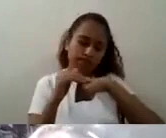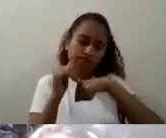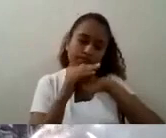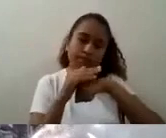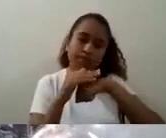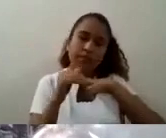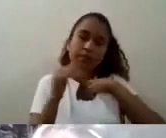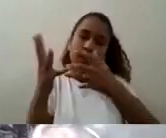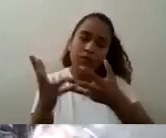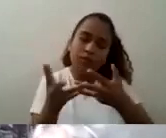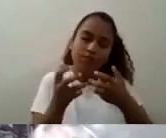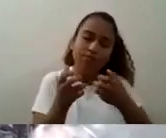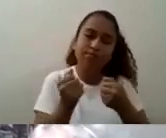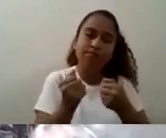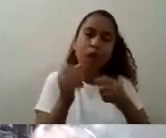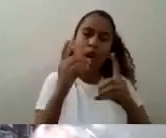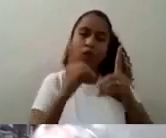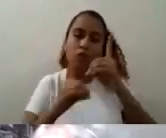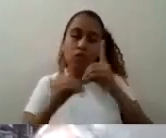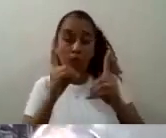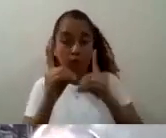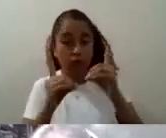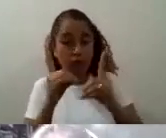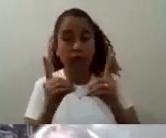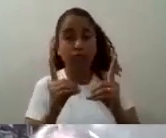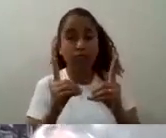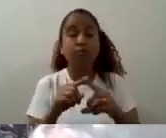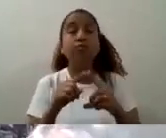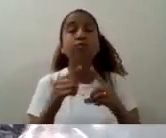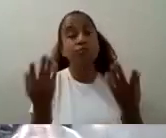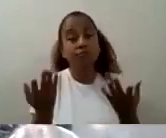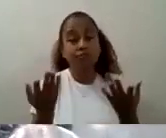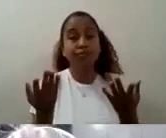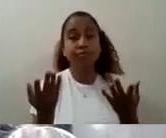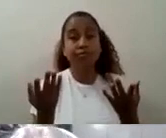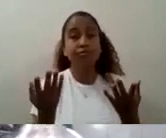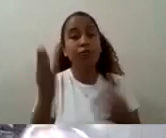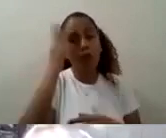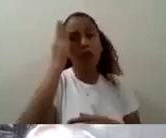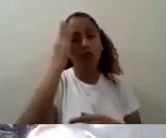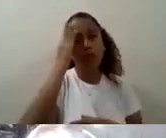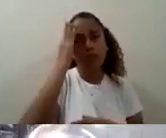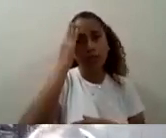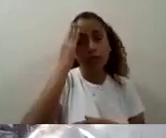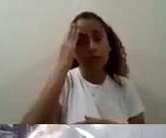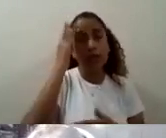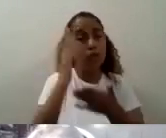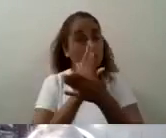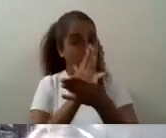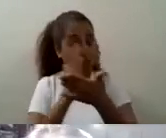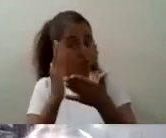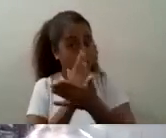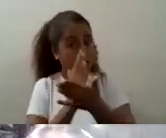e de escuta e de diálogo. No entanto, a gente sabe que em algumas regiões